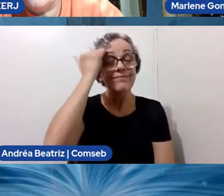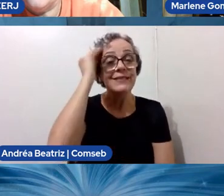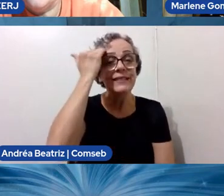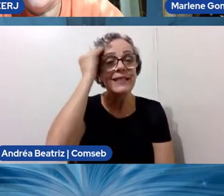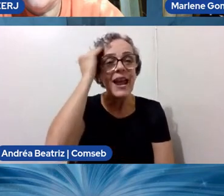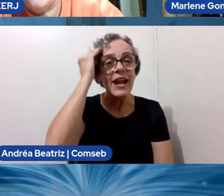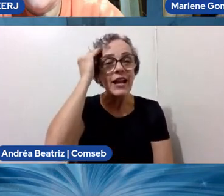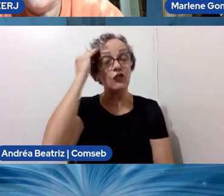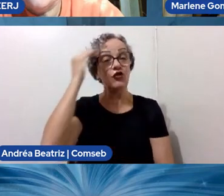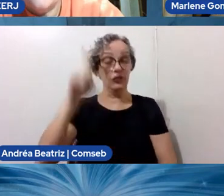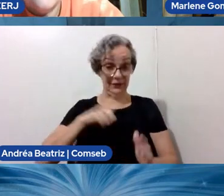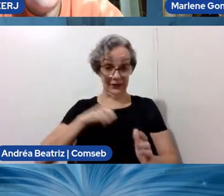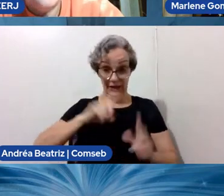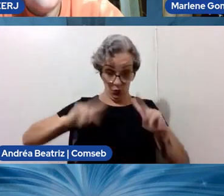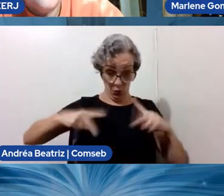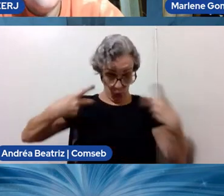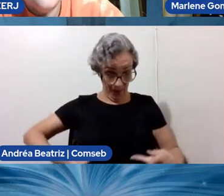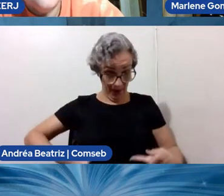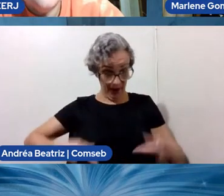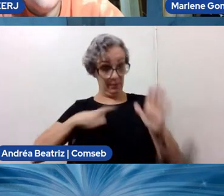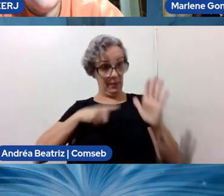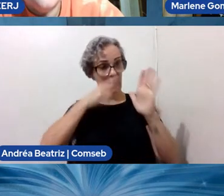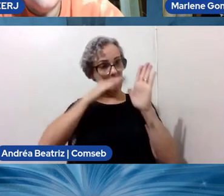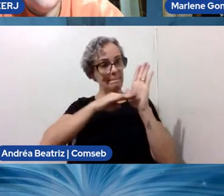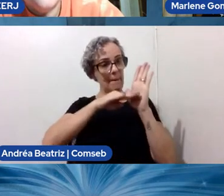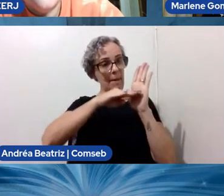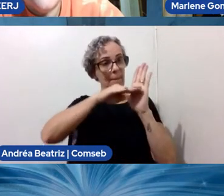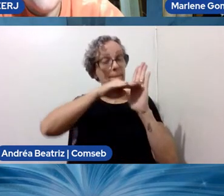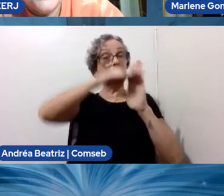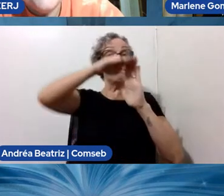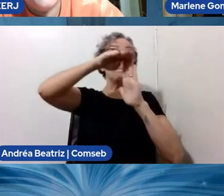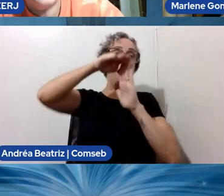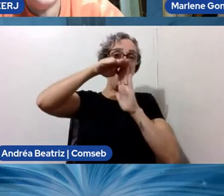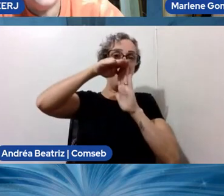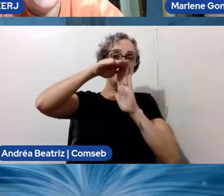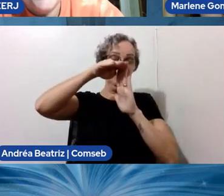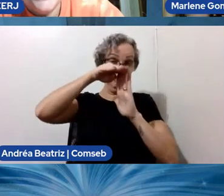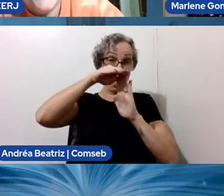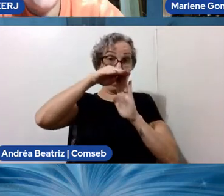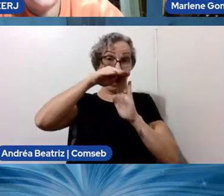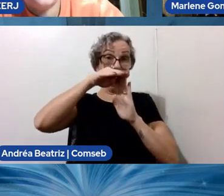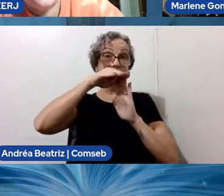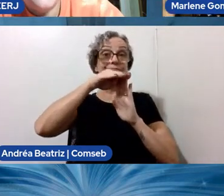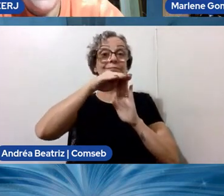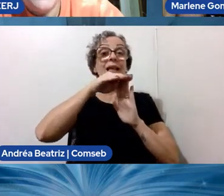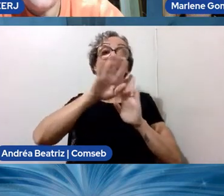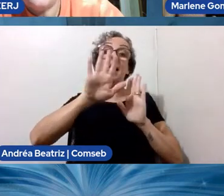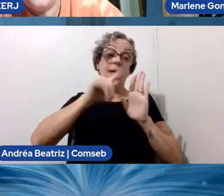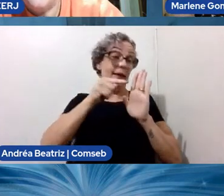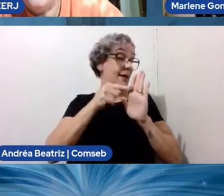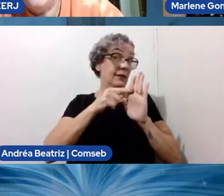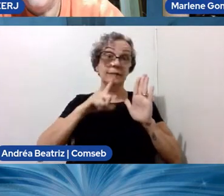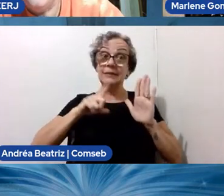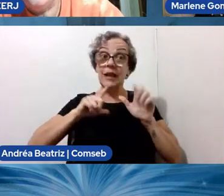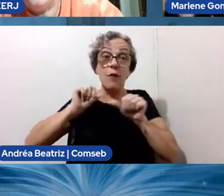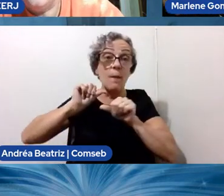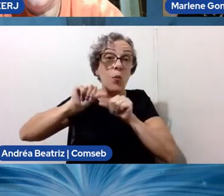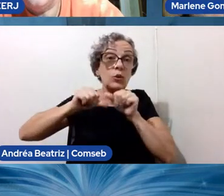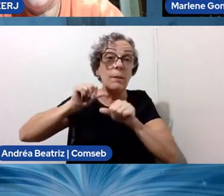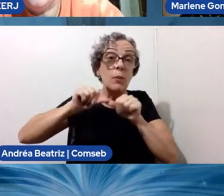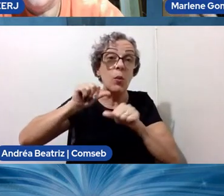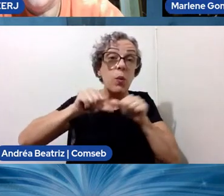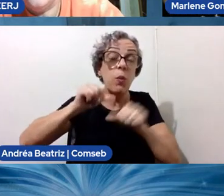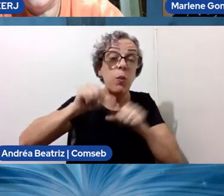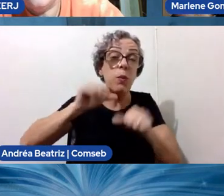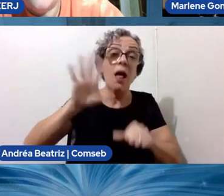dessa escala dos seres vivos, a gente vê que ele é fruto de uma elaboração extremamente minuciosa, demorada e que foi alcançada,